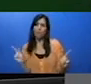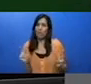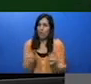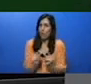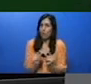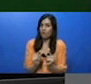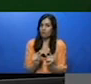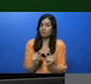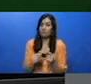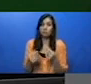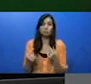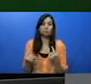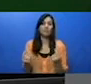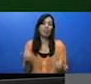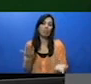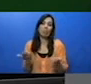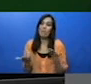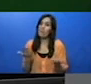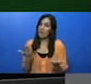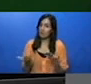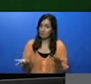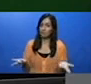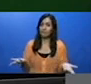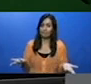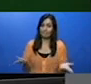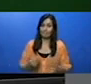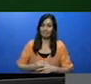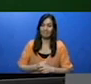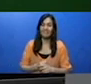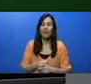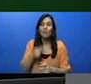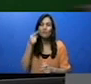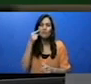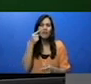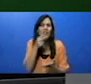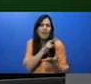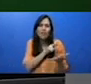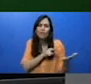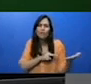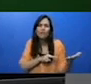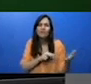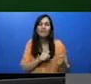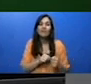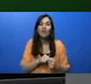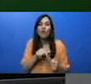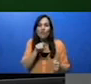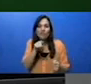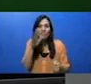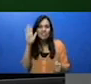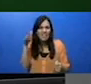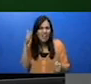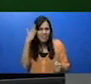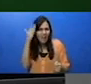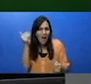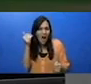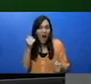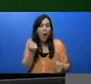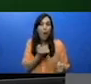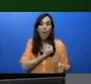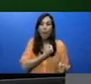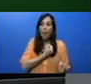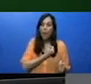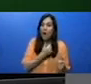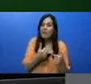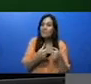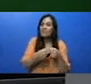da posição que ele ocupa. Então, agora vamos acompanhar a leitura. Você já sabe que os números estão presentes